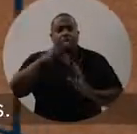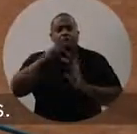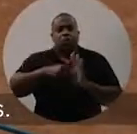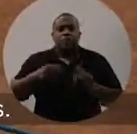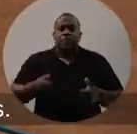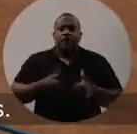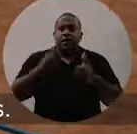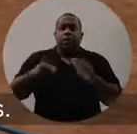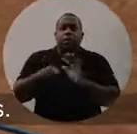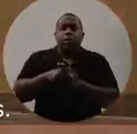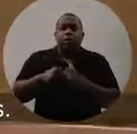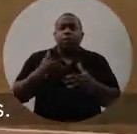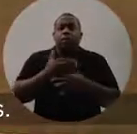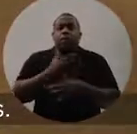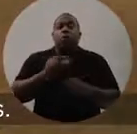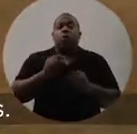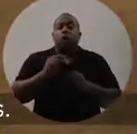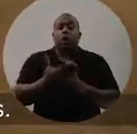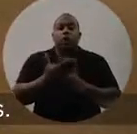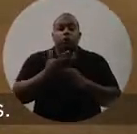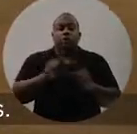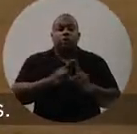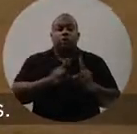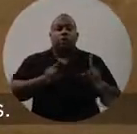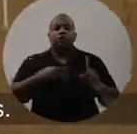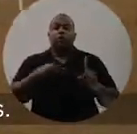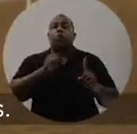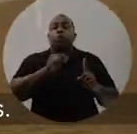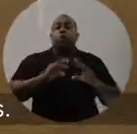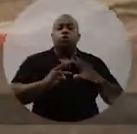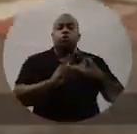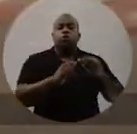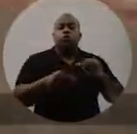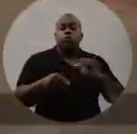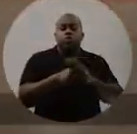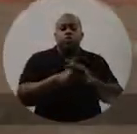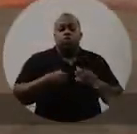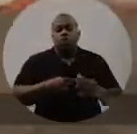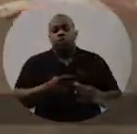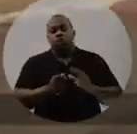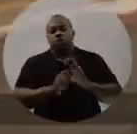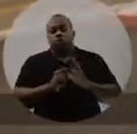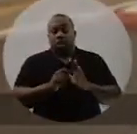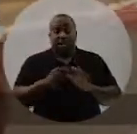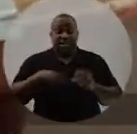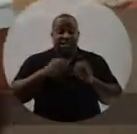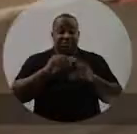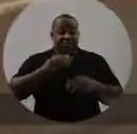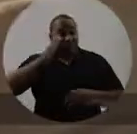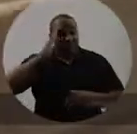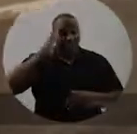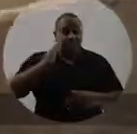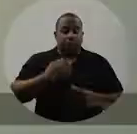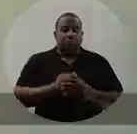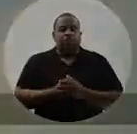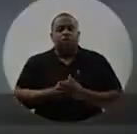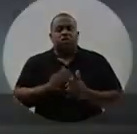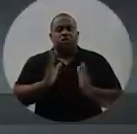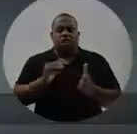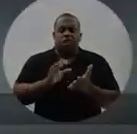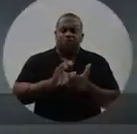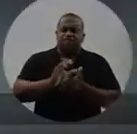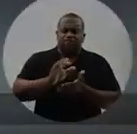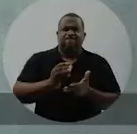melhor projeto de cidade é o que afasta nossos filhos do mundo das drogas. E a educação é uma grande ferramenta de prevenção. Por